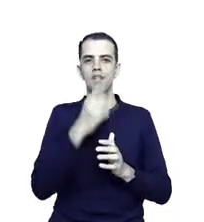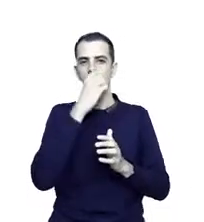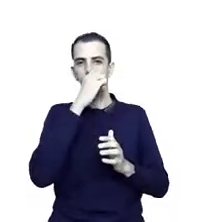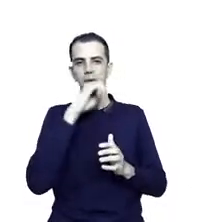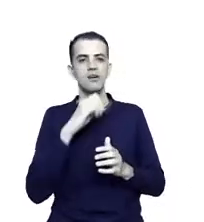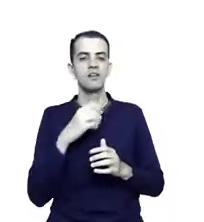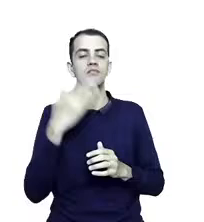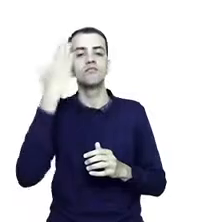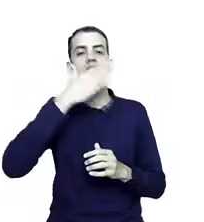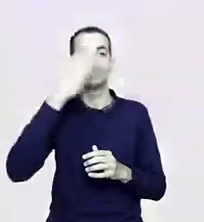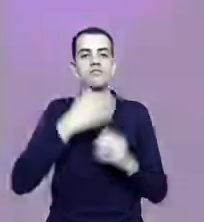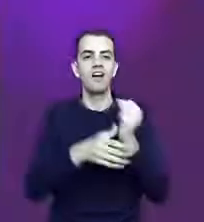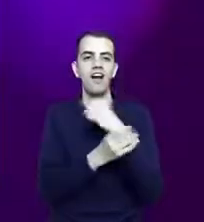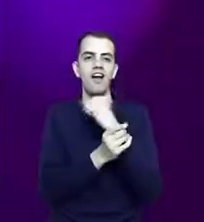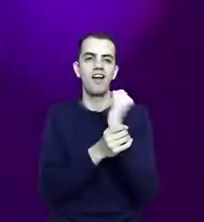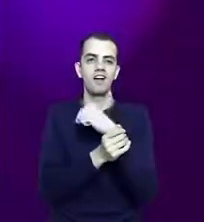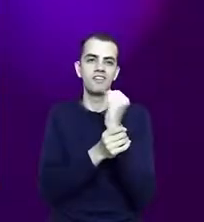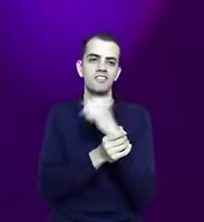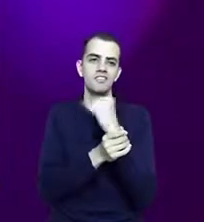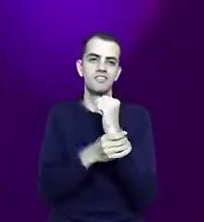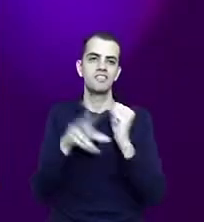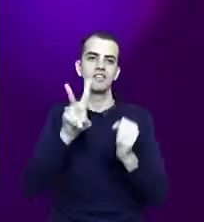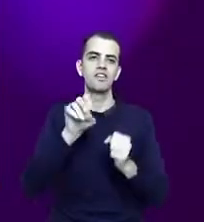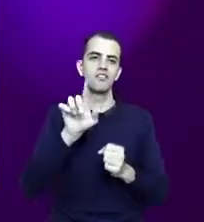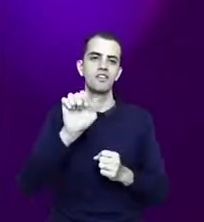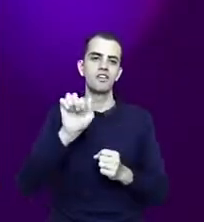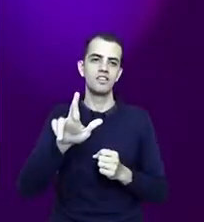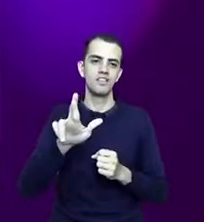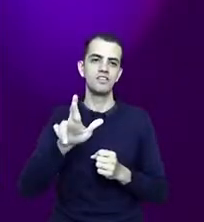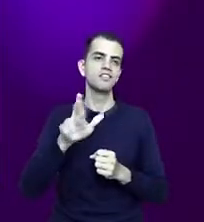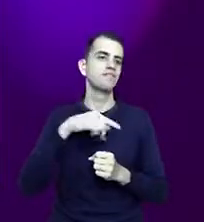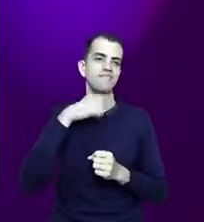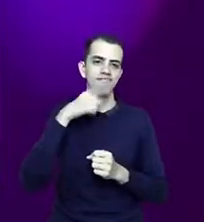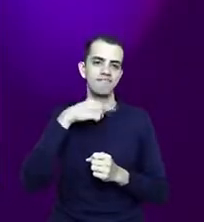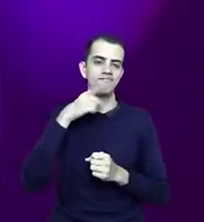na cirurgia, né? Por via volar, você não consegue